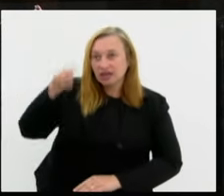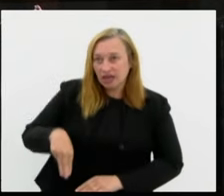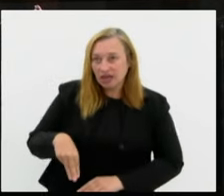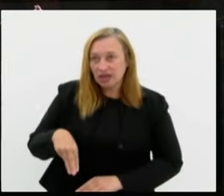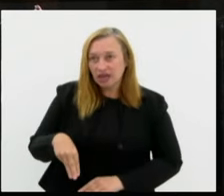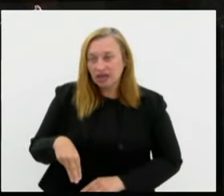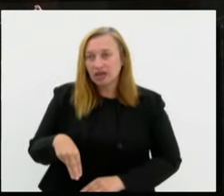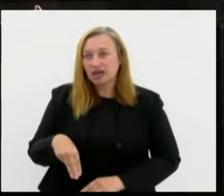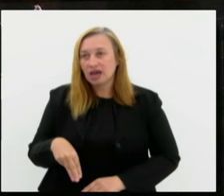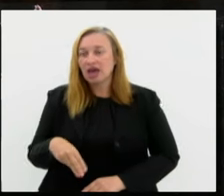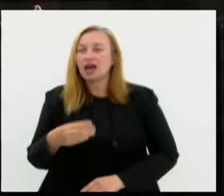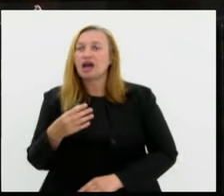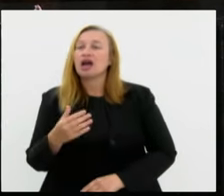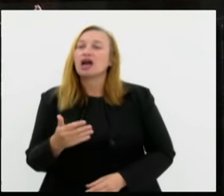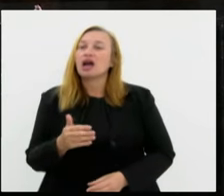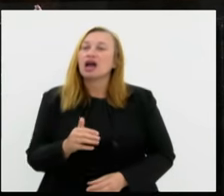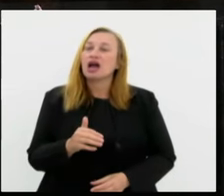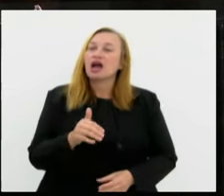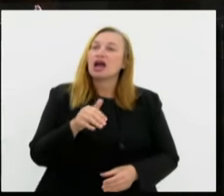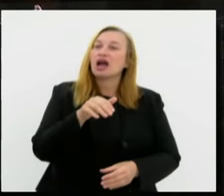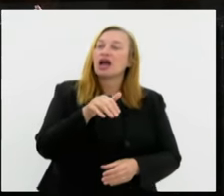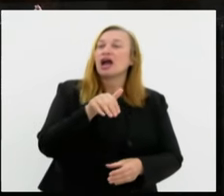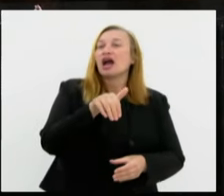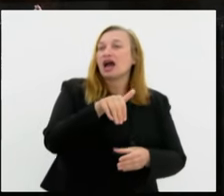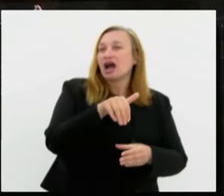quem é contrário.